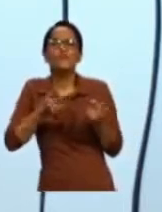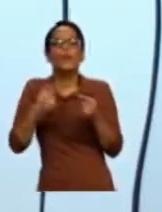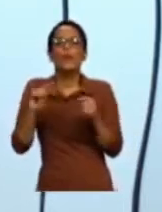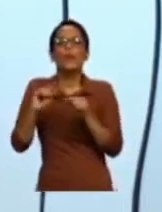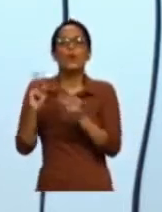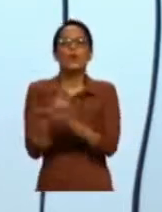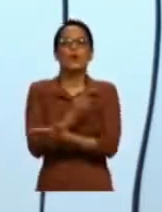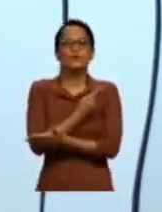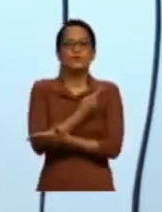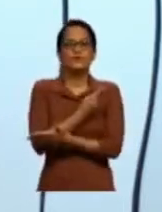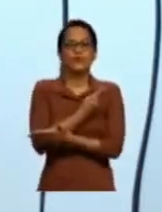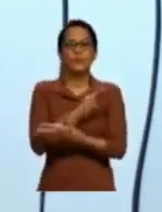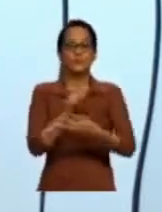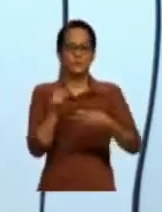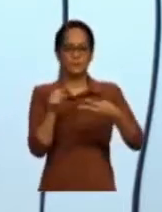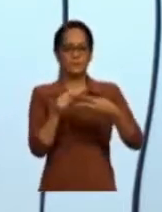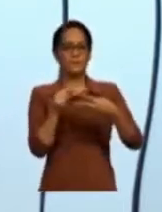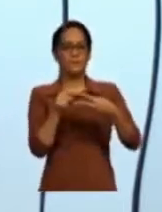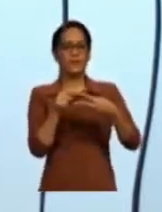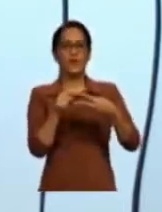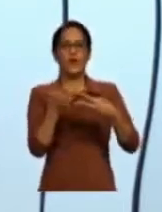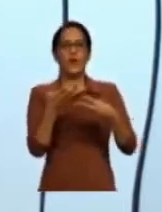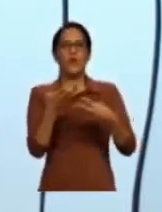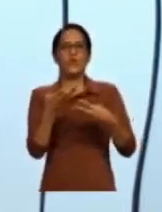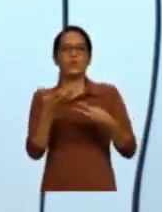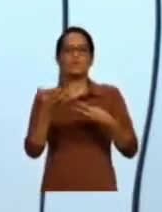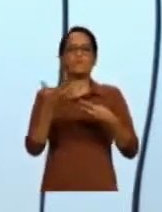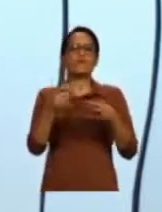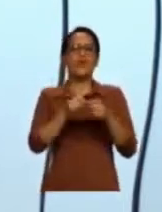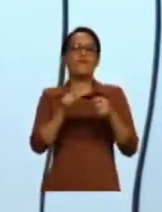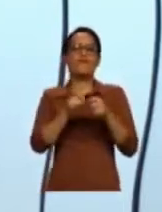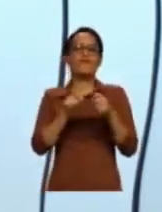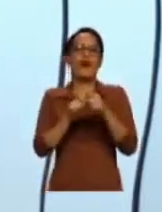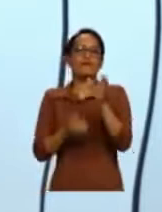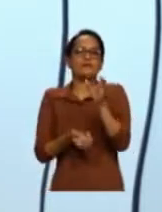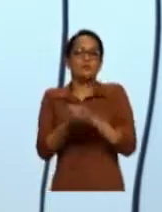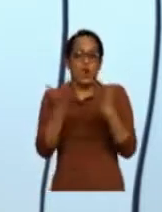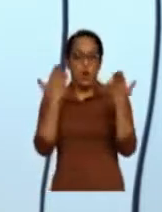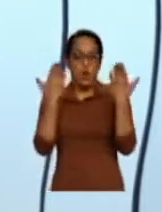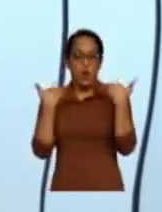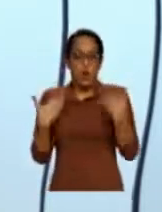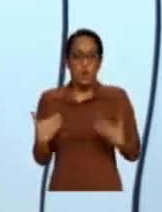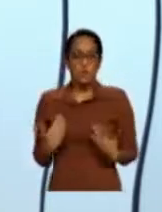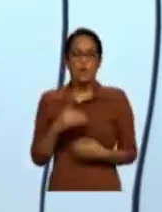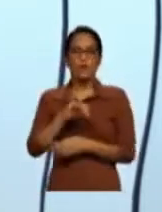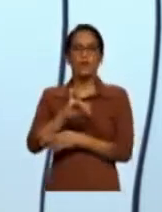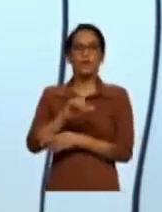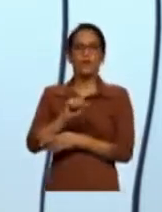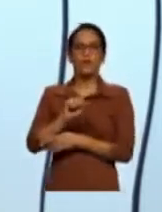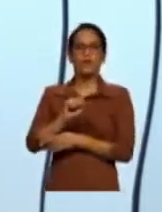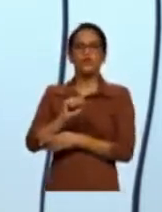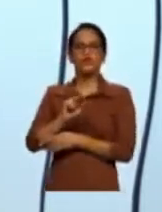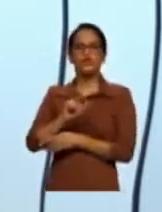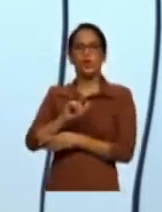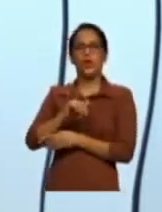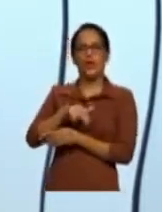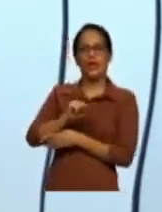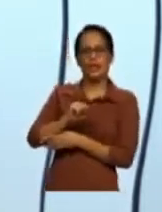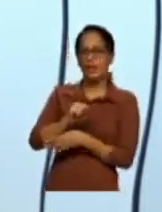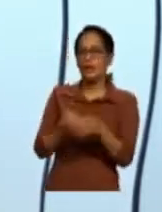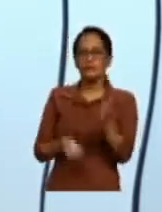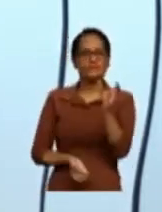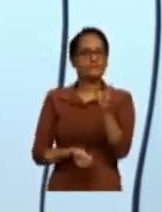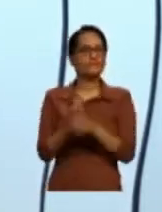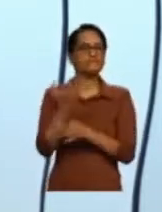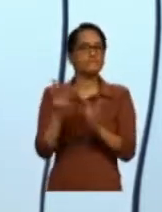ter o quê? Intolerância à insulina, ela não vai produzir a insulina. Quando ela não produz